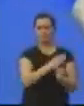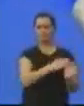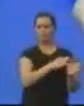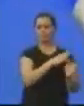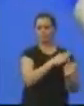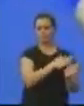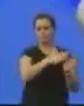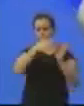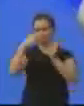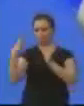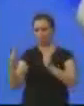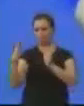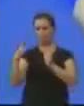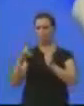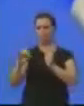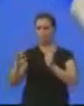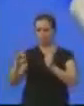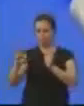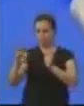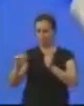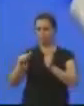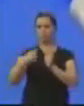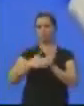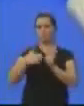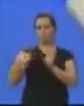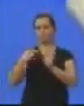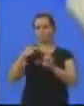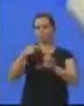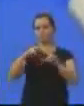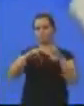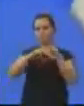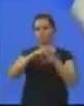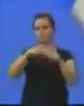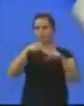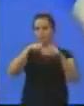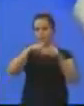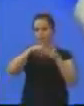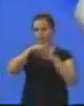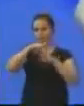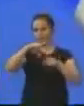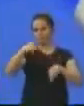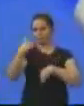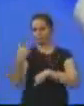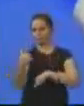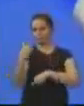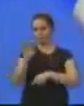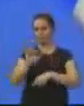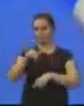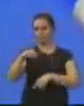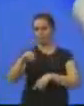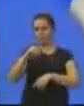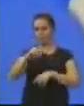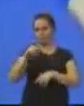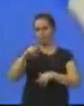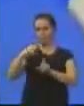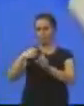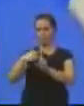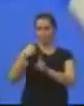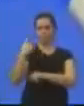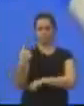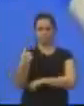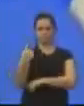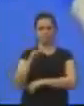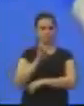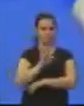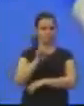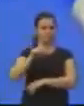a 1 pela direita, são valores maiores do que 1. Maiores do que 1, a nossa função é x mais 1. Então, no lugar